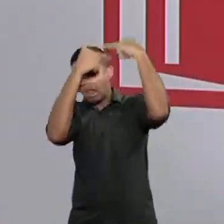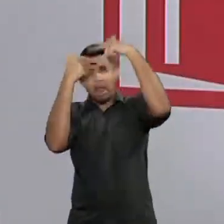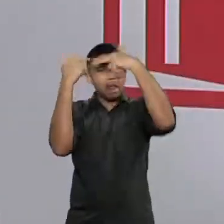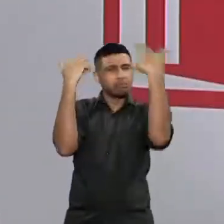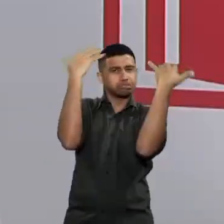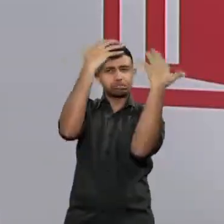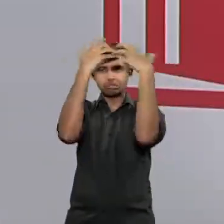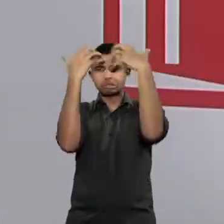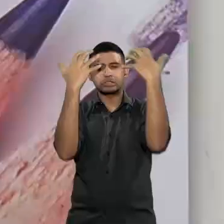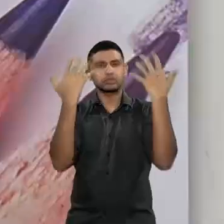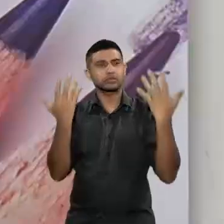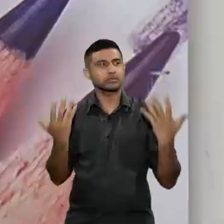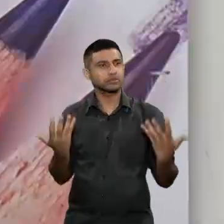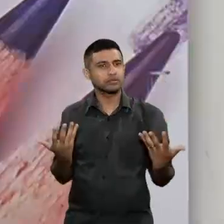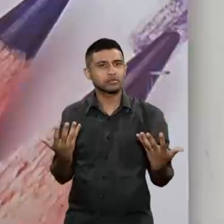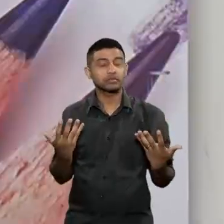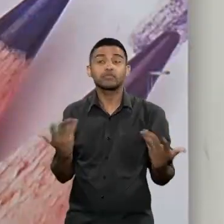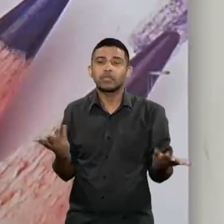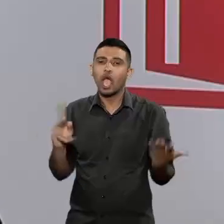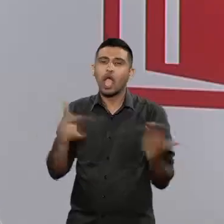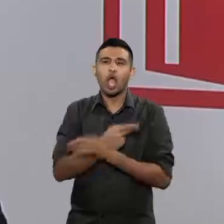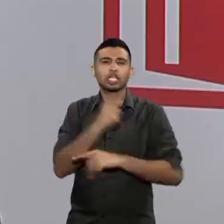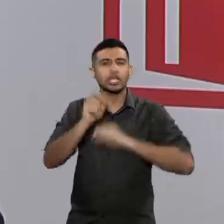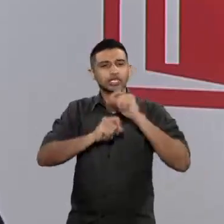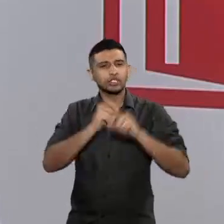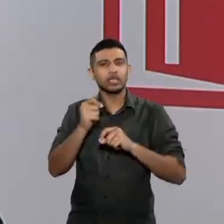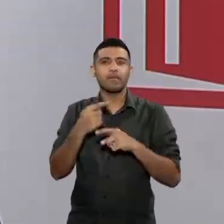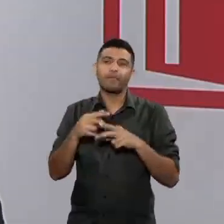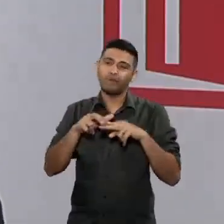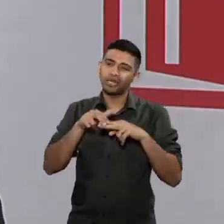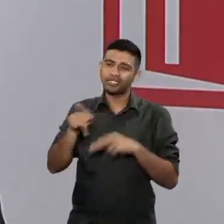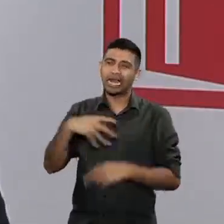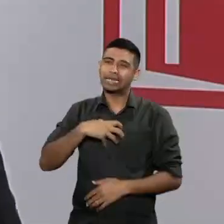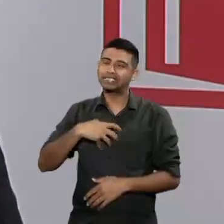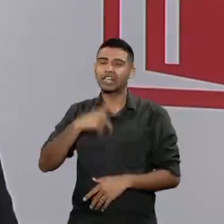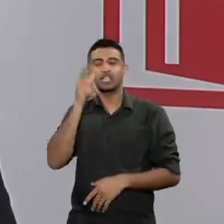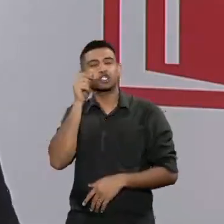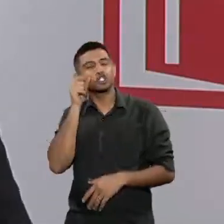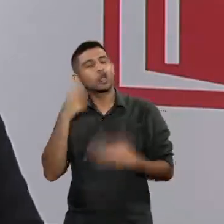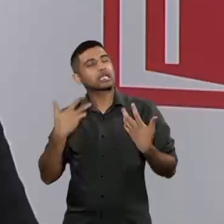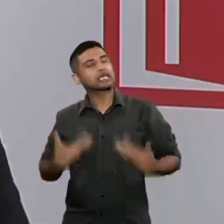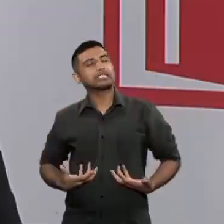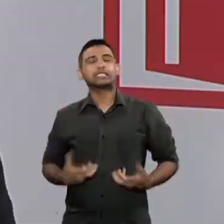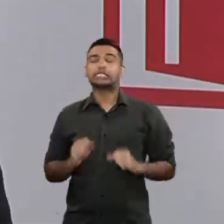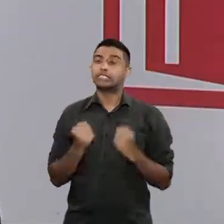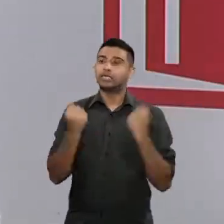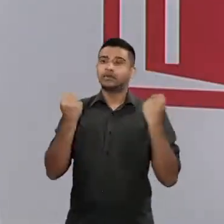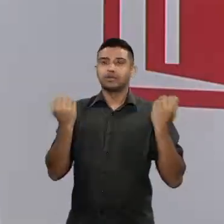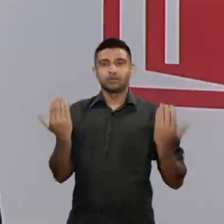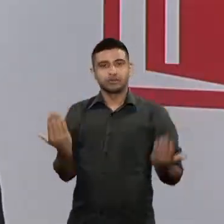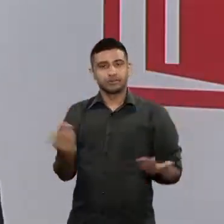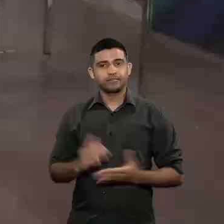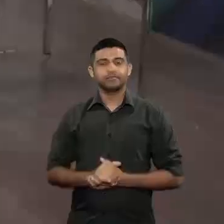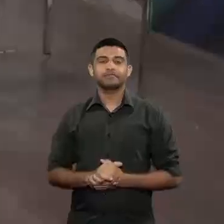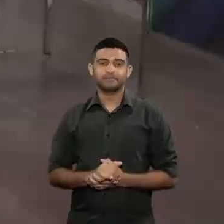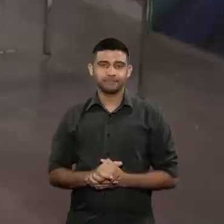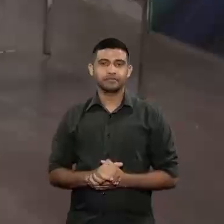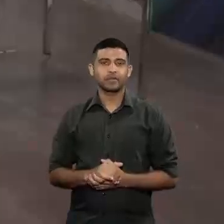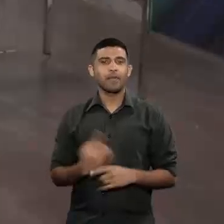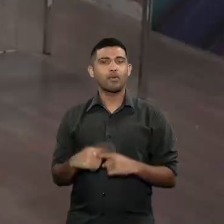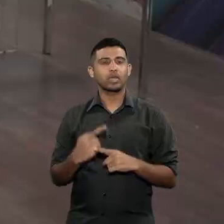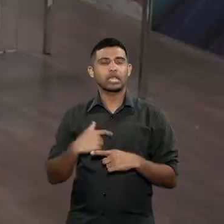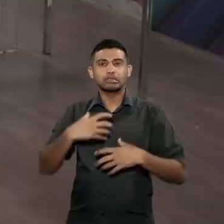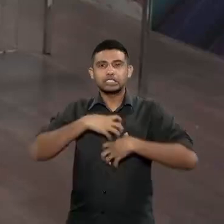suprir aquela demanda. Explicação perfeita. E aí o que acontece? Por isso que dá o sono, o cansaço, o estresse. A